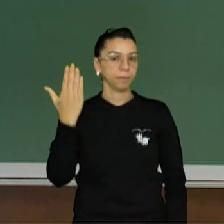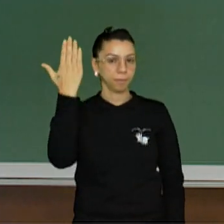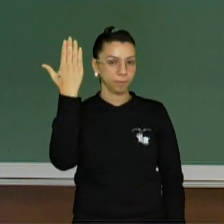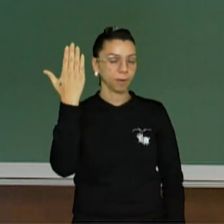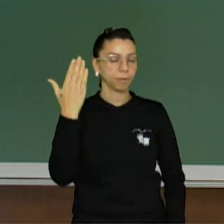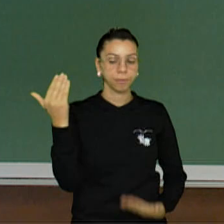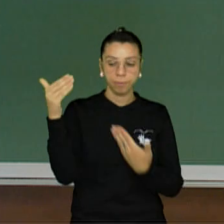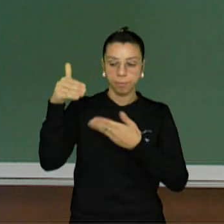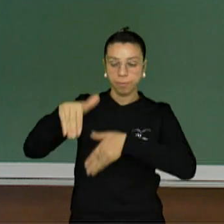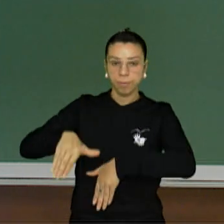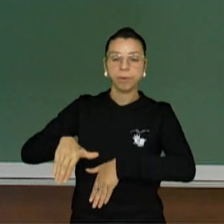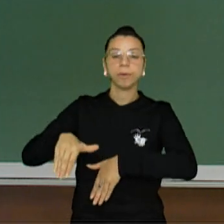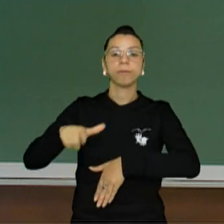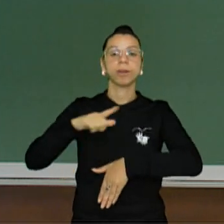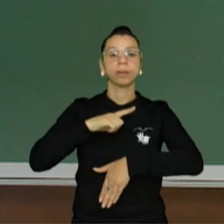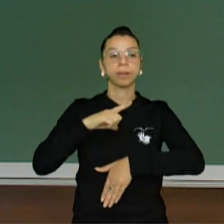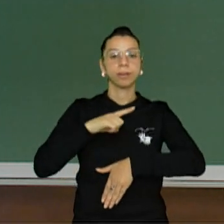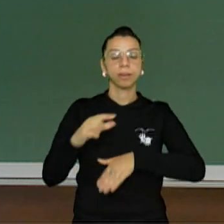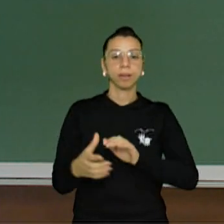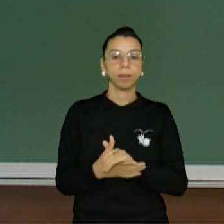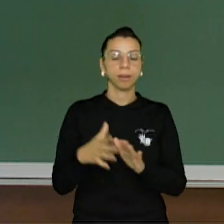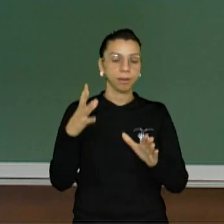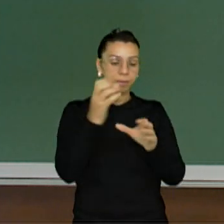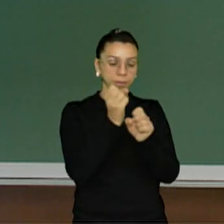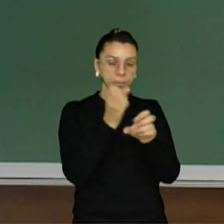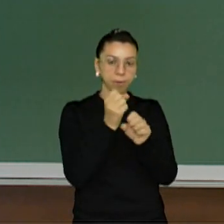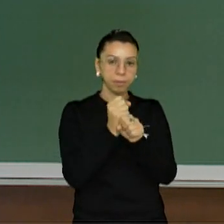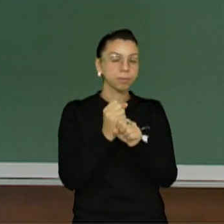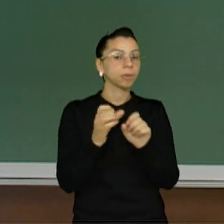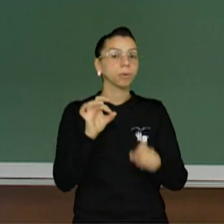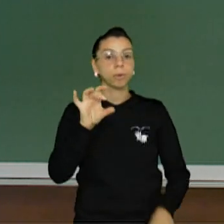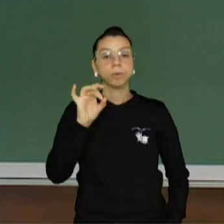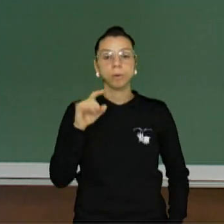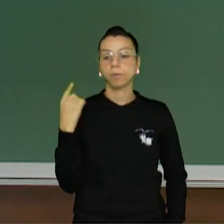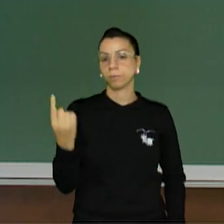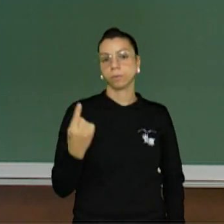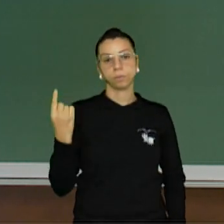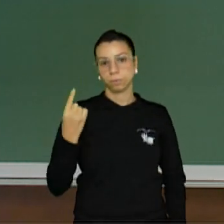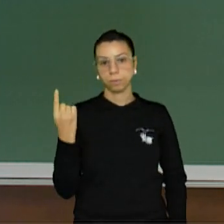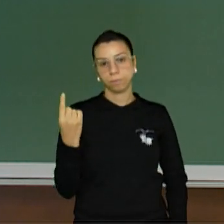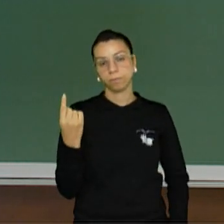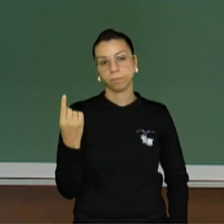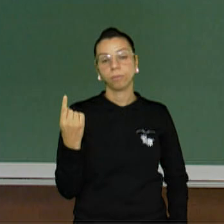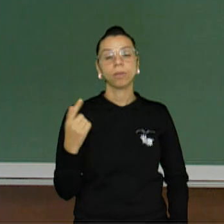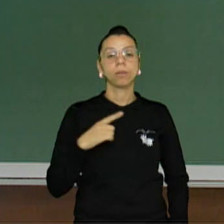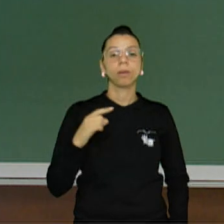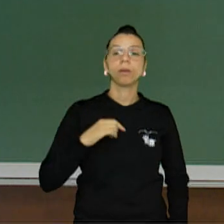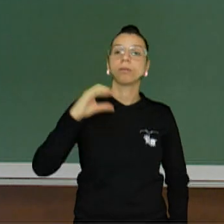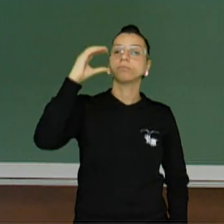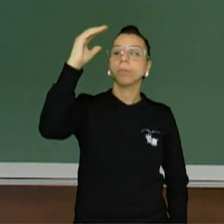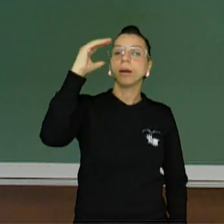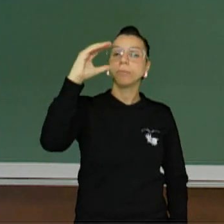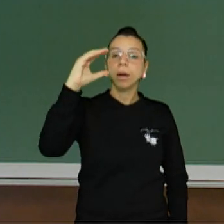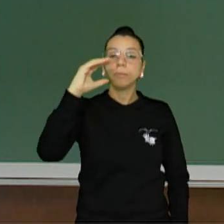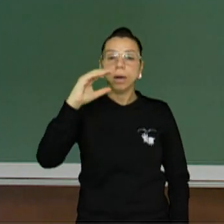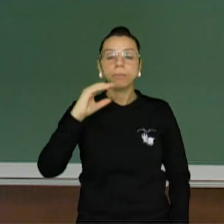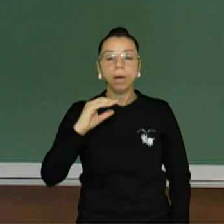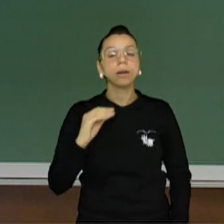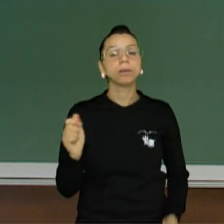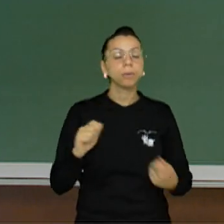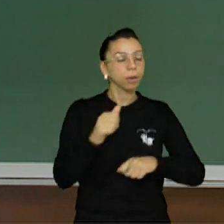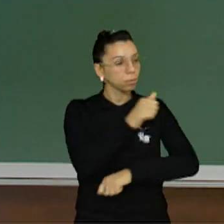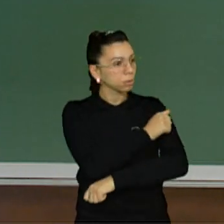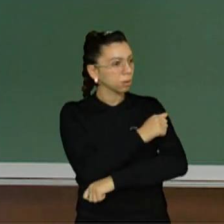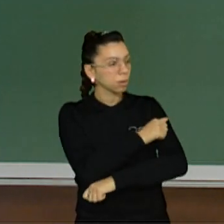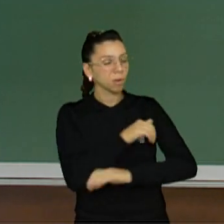Numa prova ali, que tem aquela prova de somatória, ele não vem isolado. Então, ele vem vários itens ali que o aluno fala,